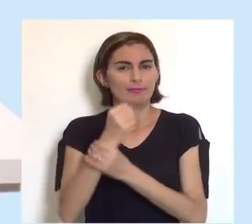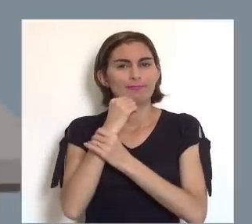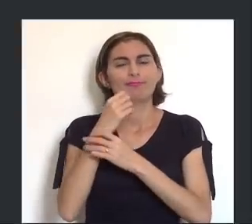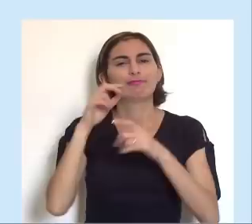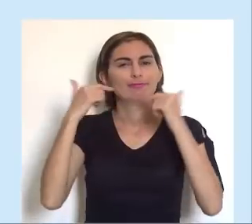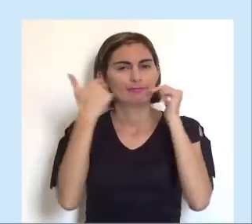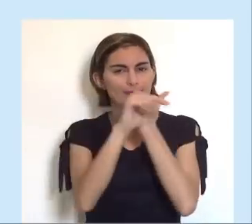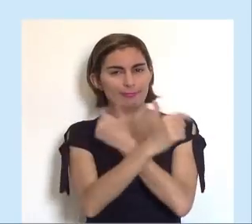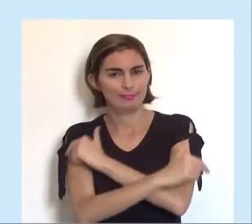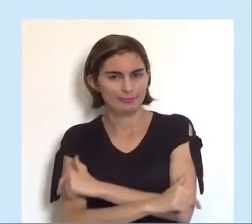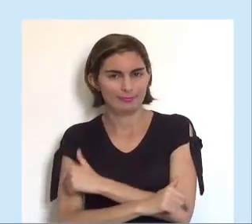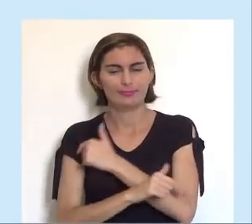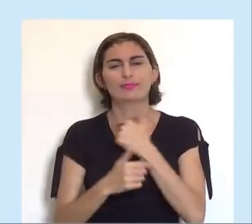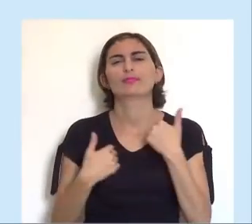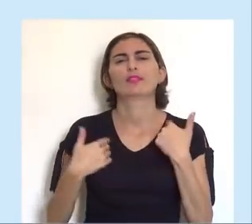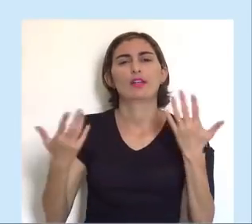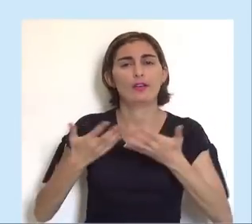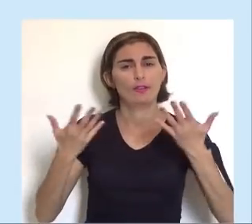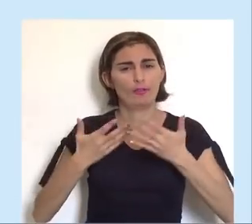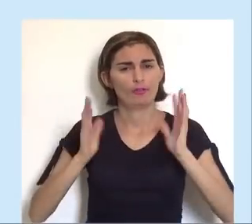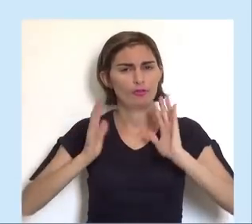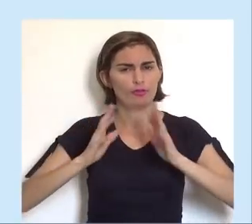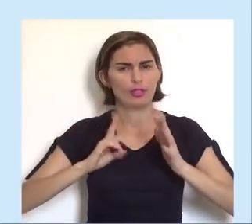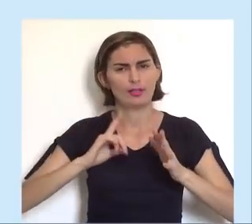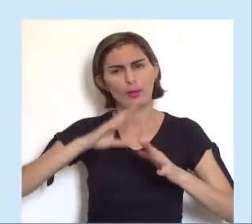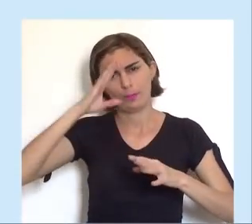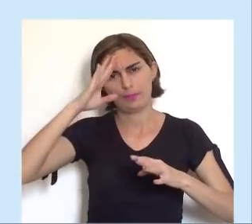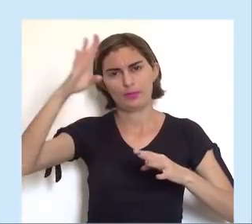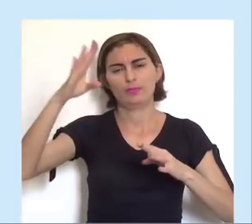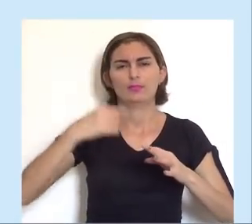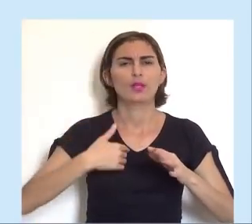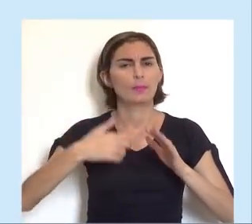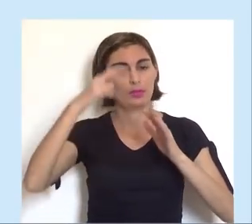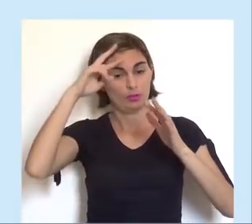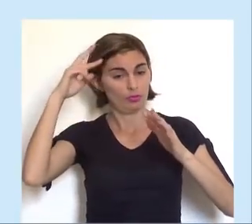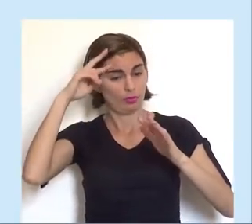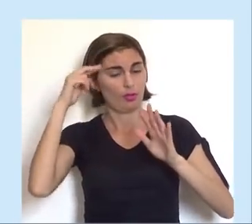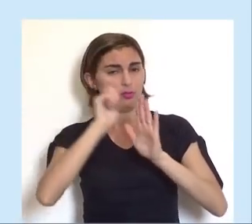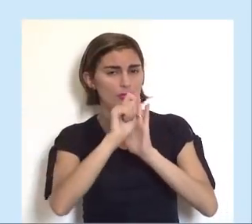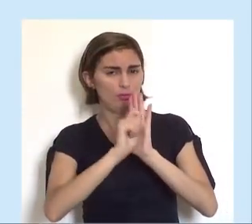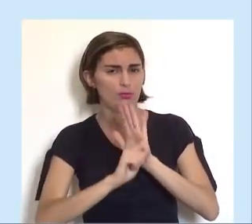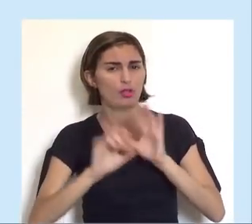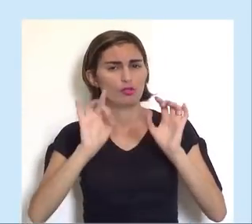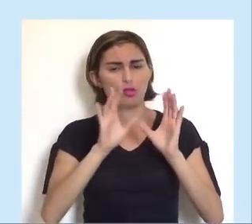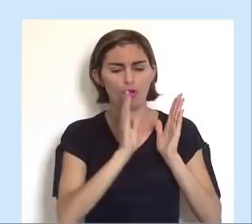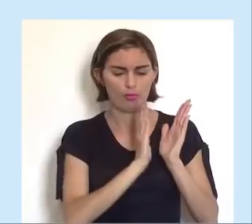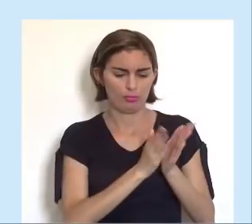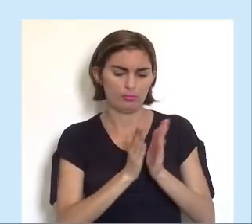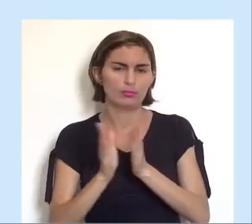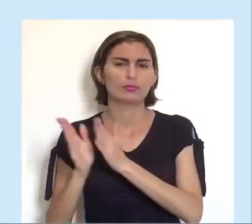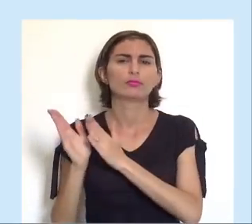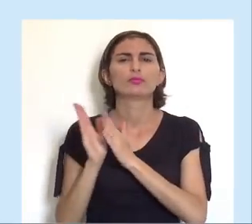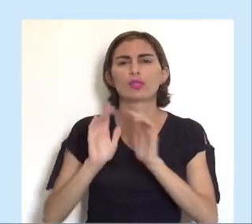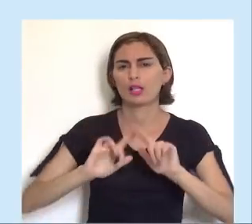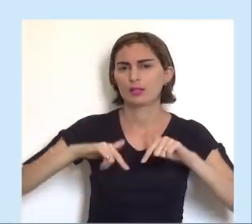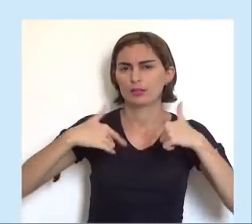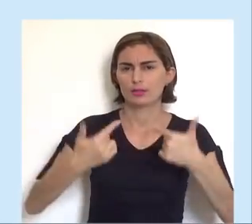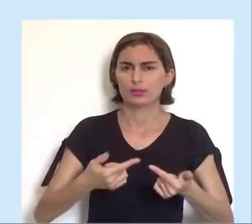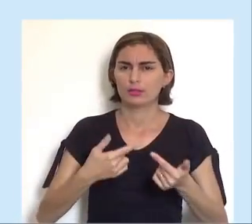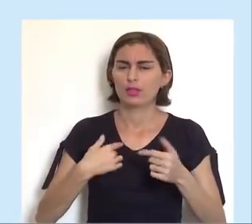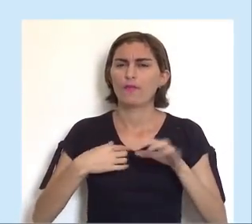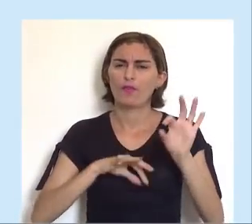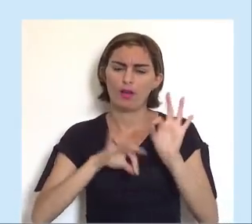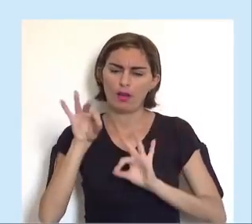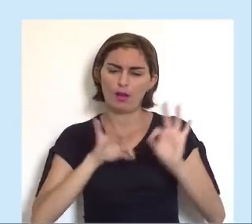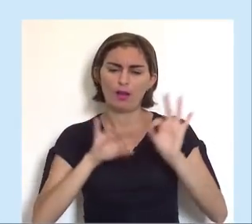risadas. Bom, agora eu já tenho os elementos principais para a minha história. Eu só vou organizar aqui as ações e vou